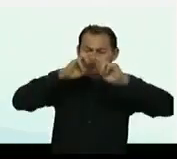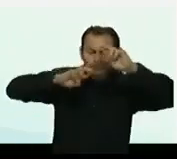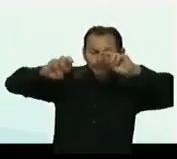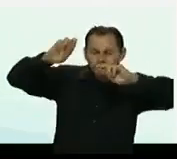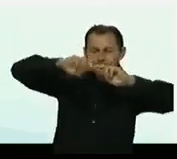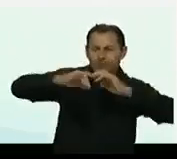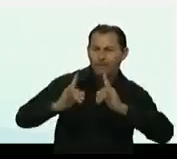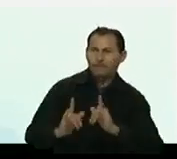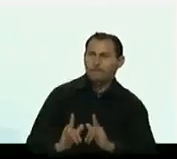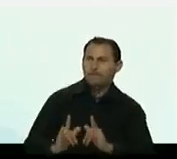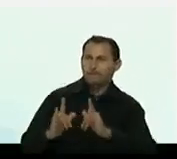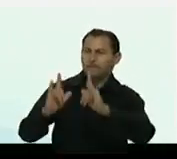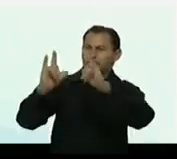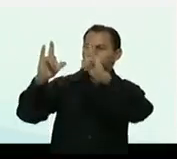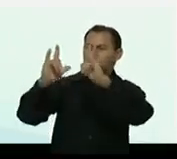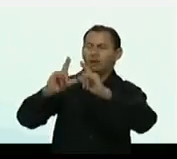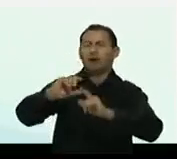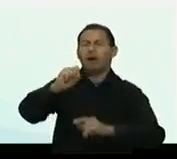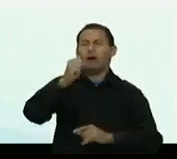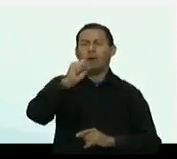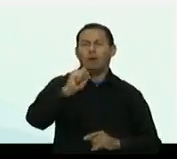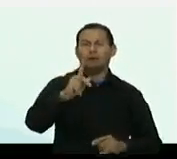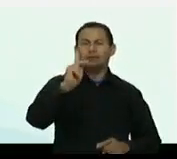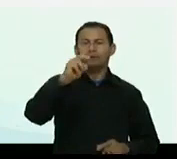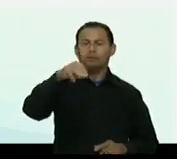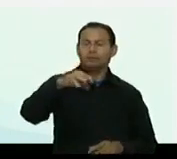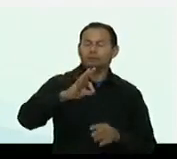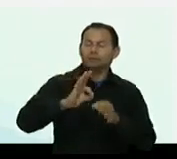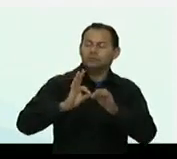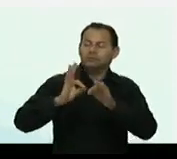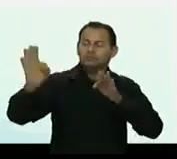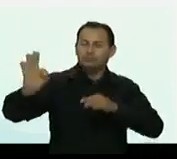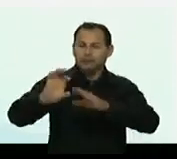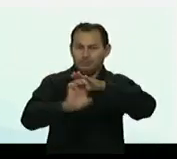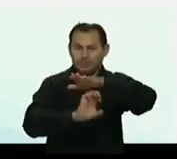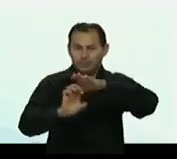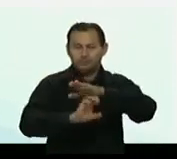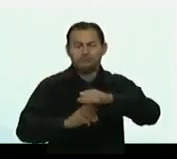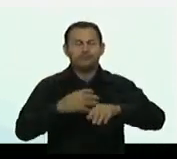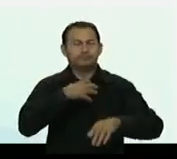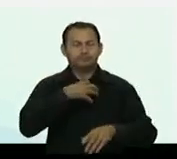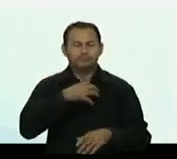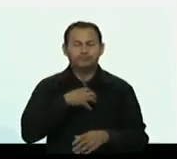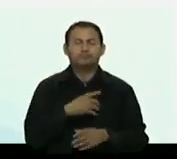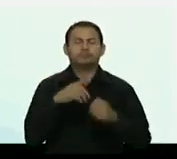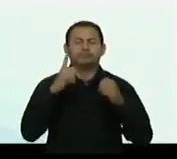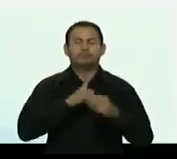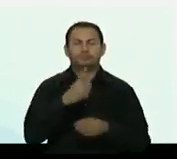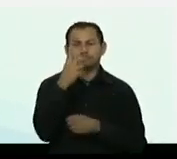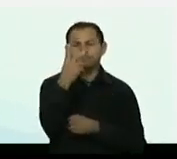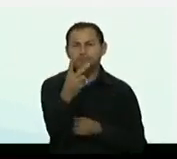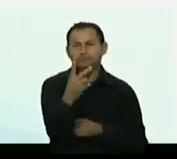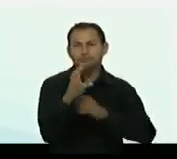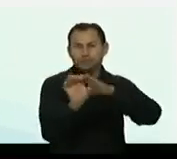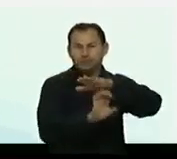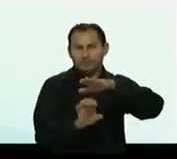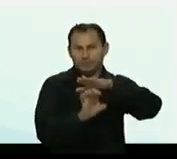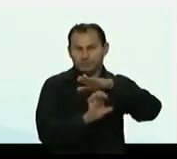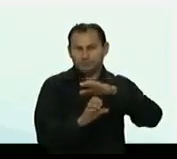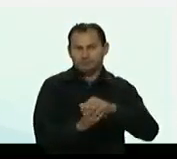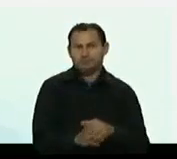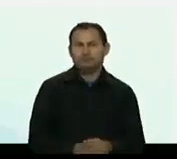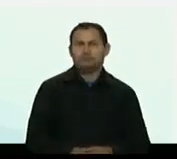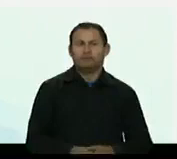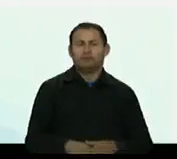em um prédio que fica a 8 quilômetros da empresa. Desse modo, temos duas empresas,